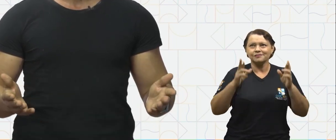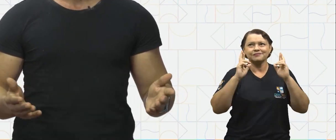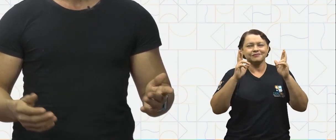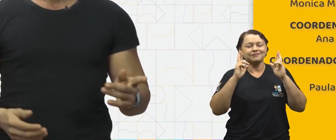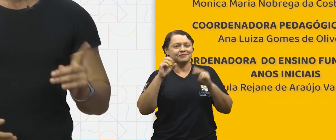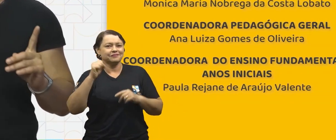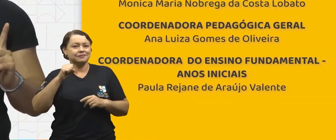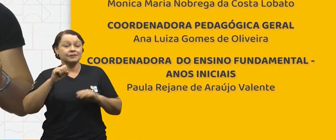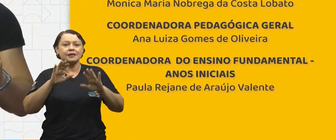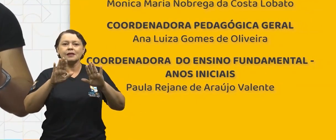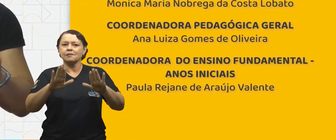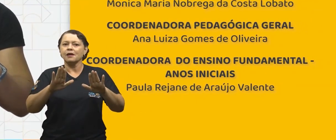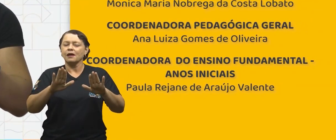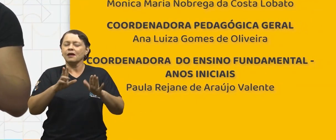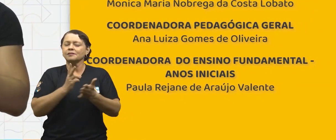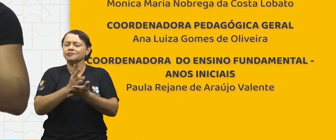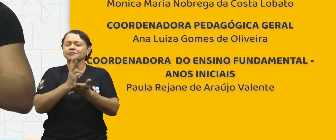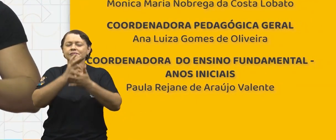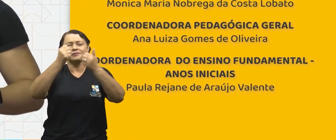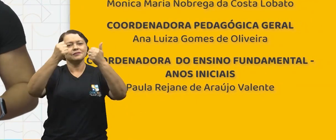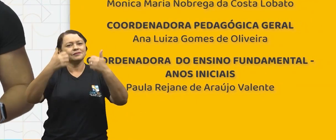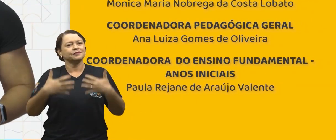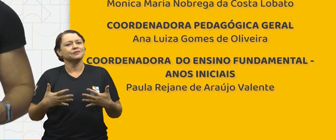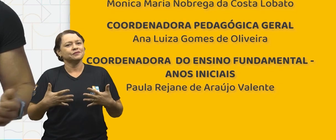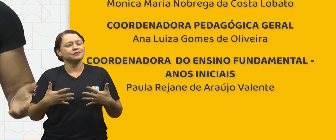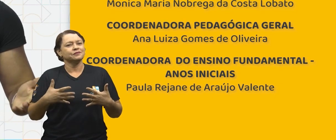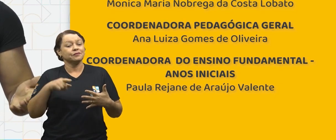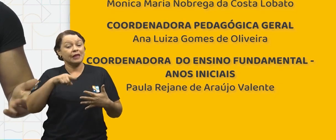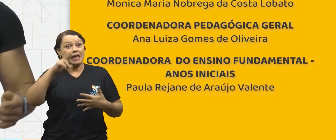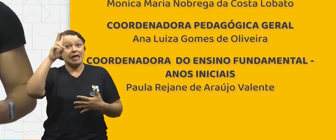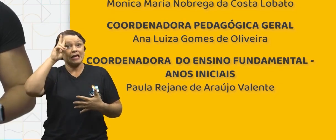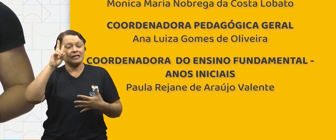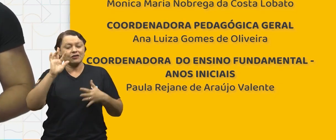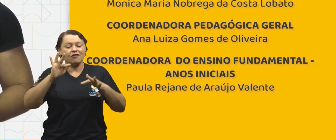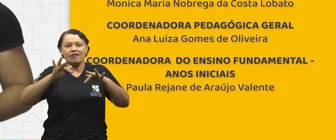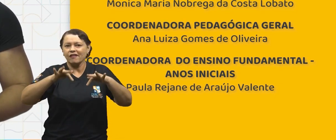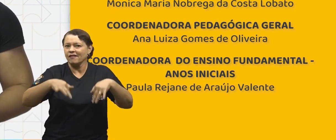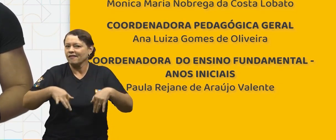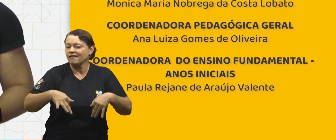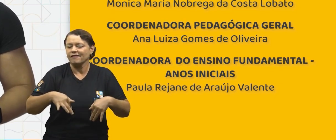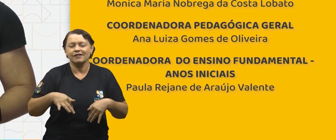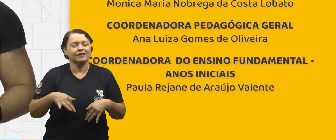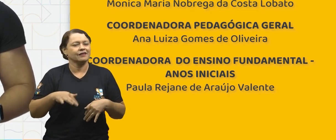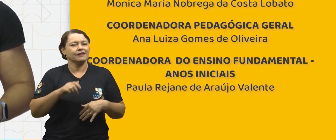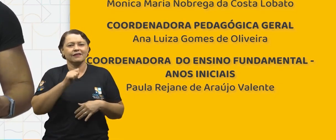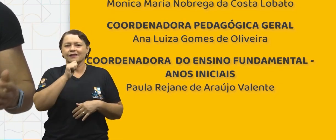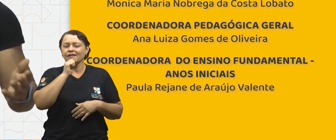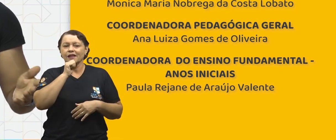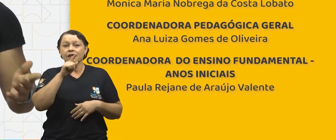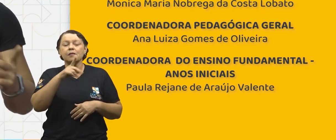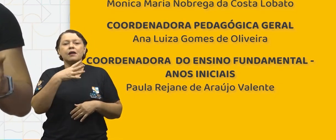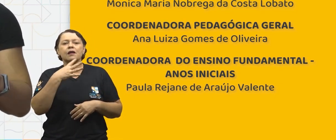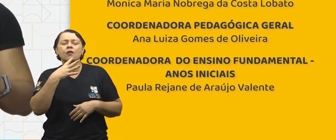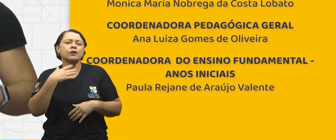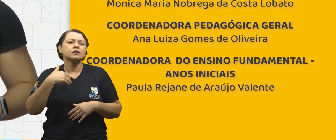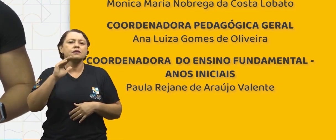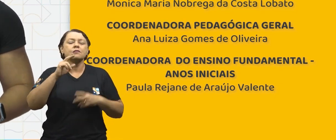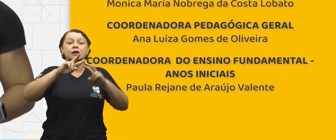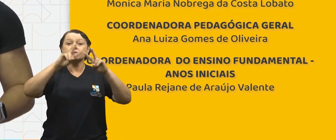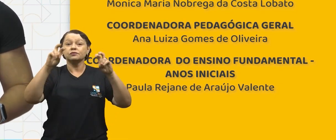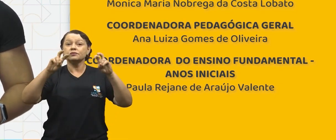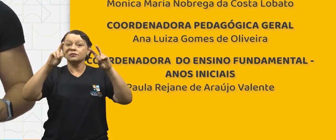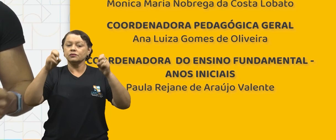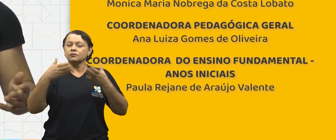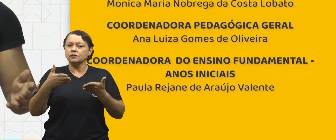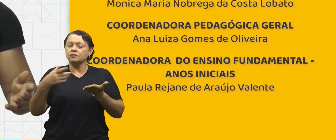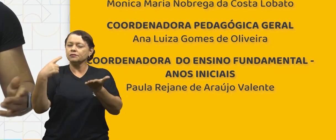que sim. Mas, como eu sempre digo, essa história não acaba aqui. Para conhecer mais sobre esse